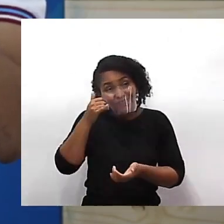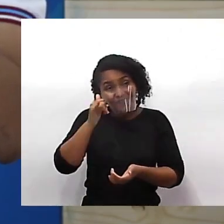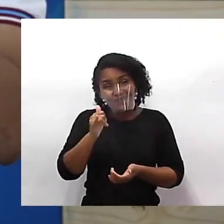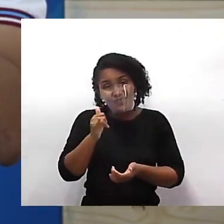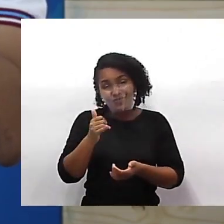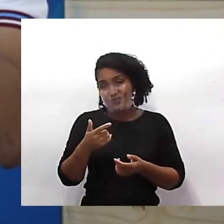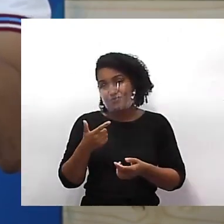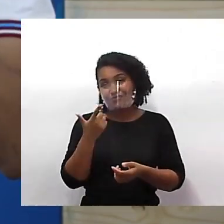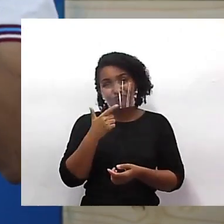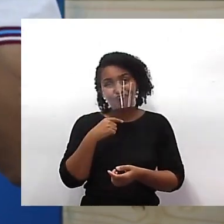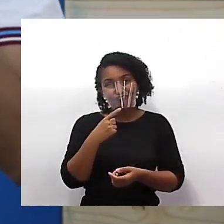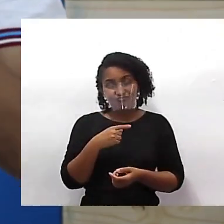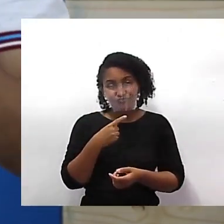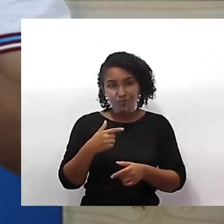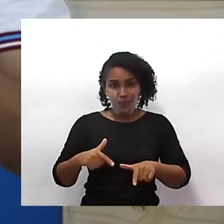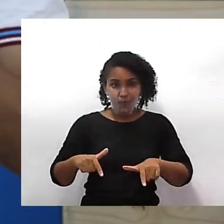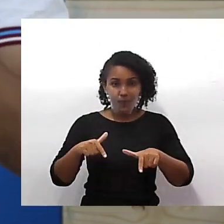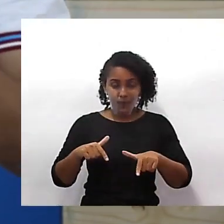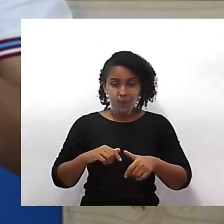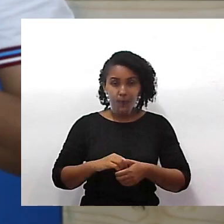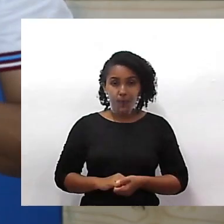a emissão do certificado.